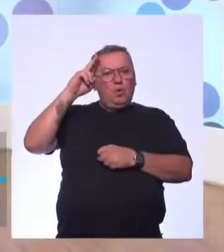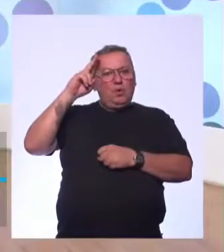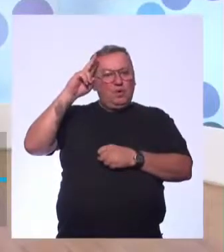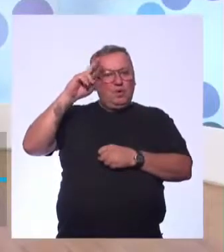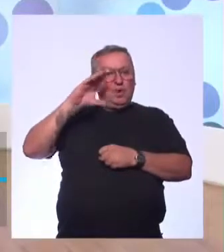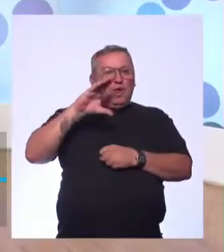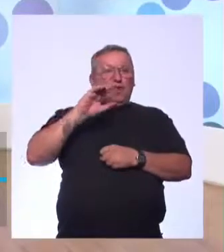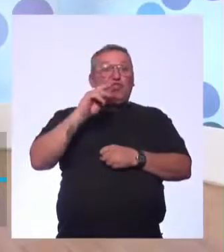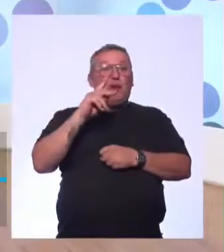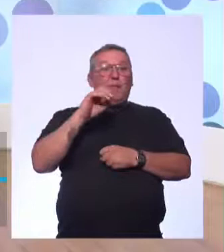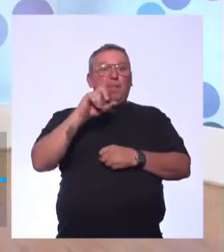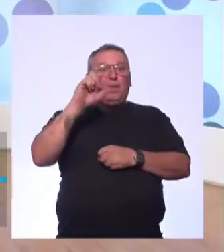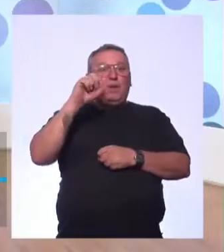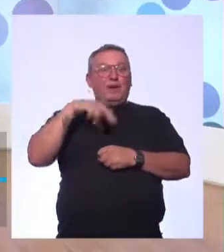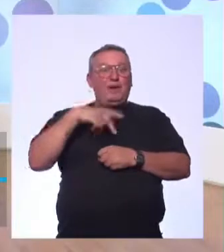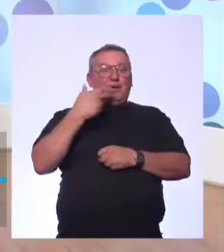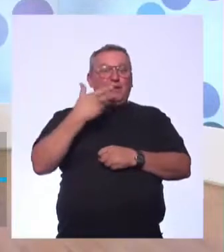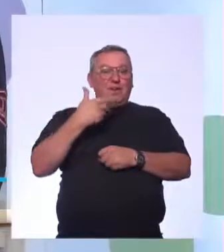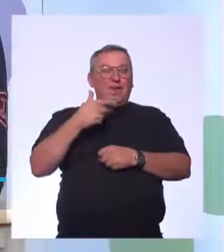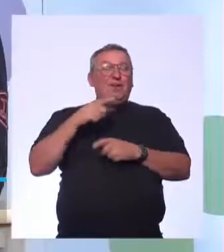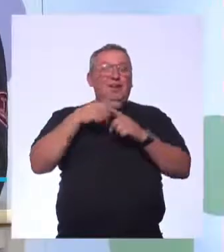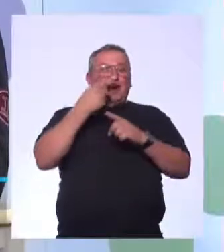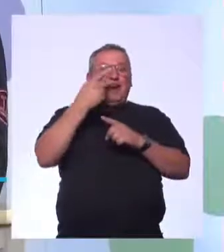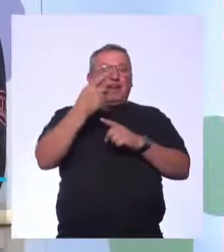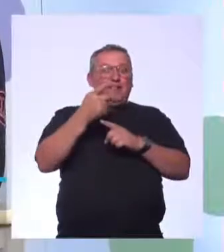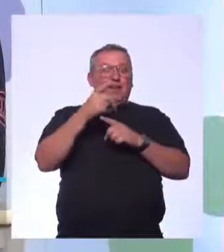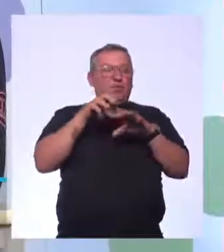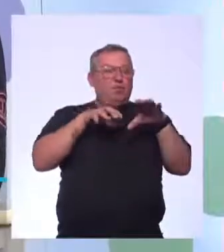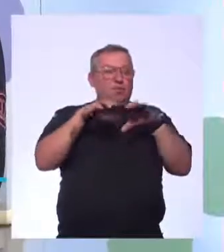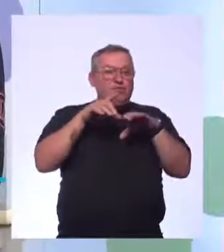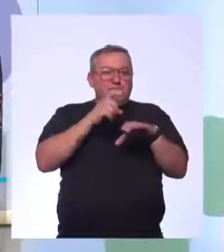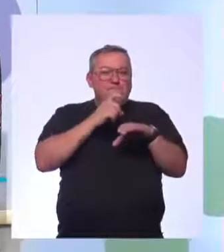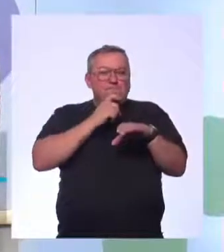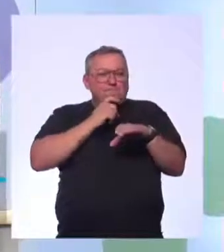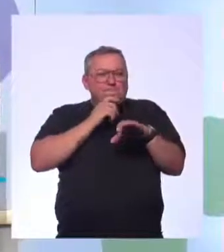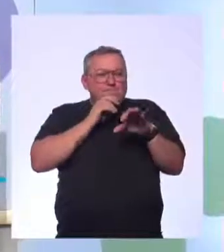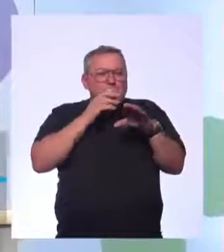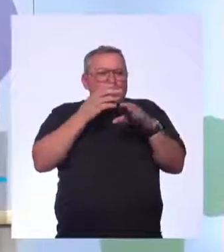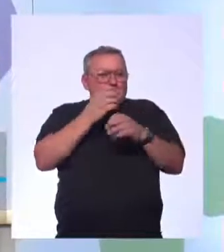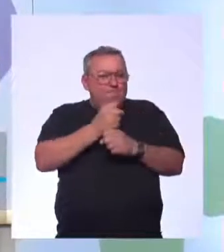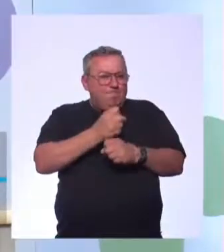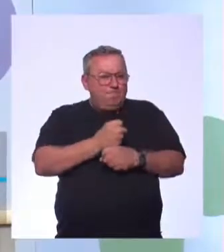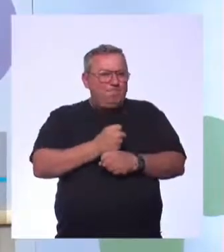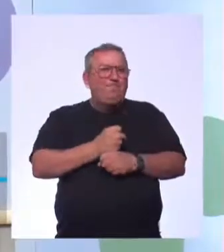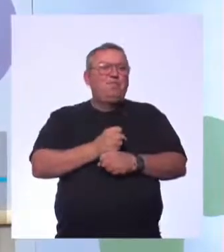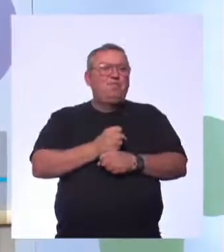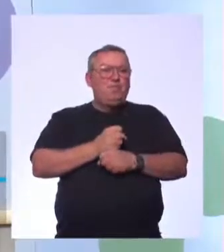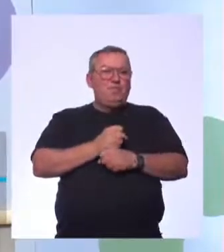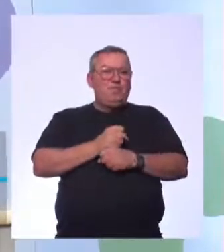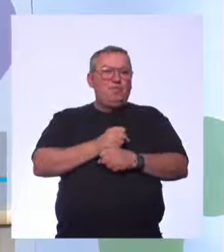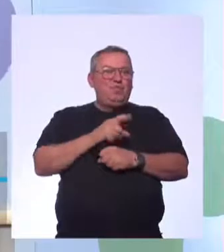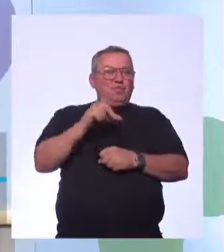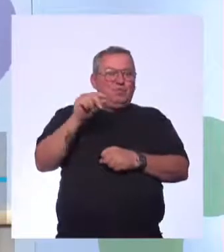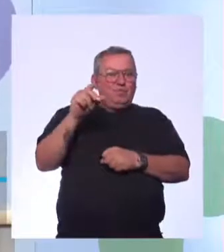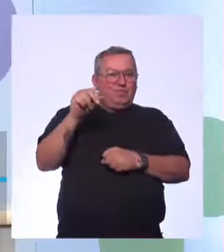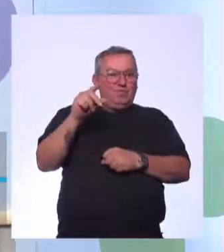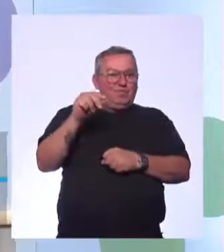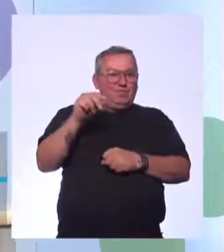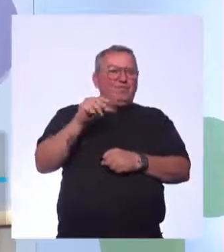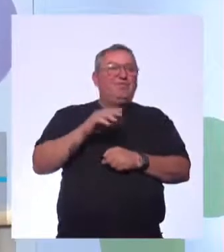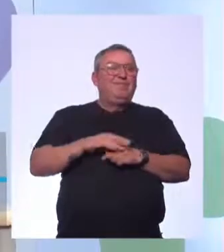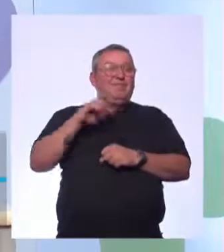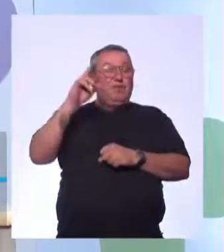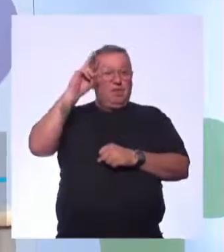Colorado, né? Meus movimentos são friamente calculados, porque eu acredito que os banqueiros ingleses, eles